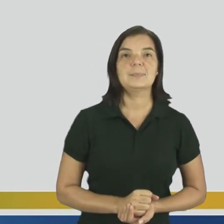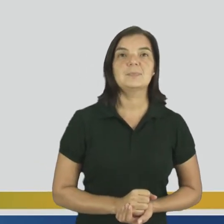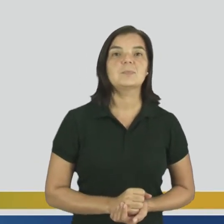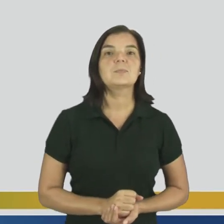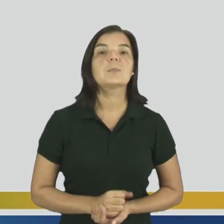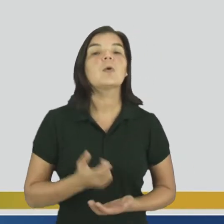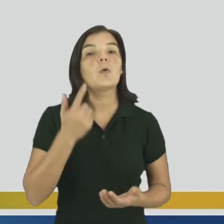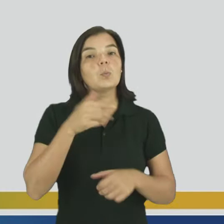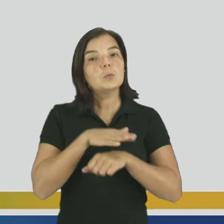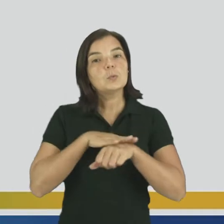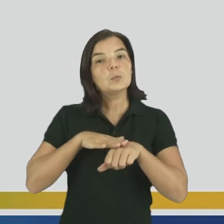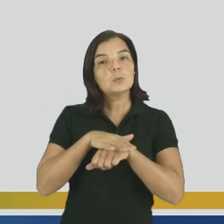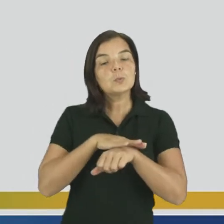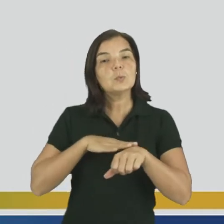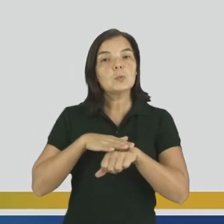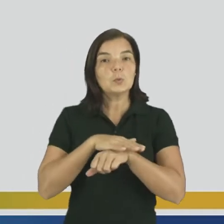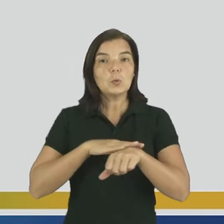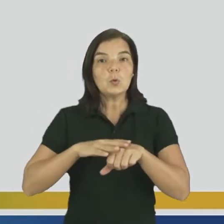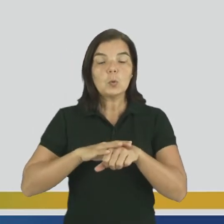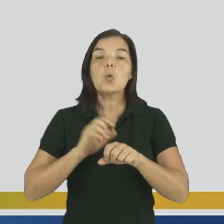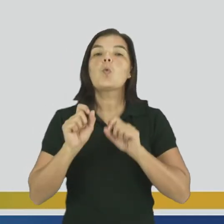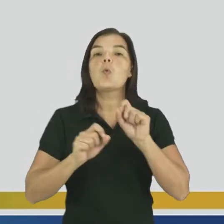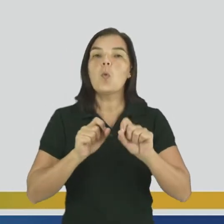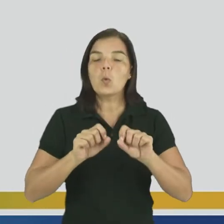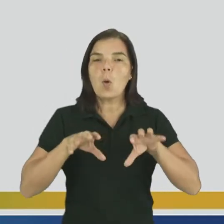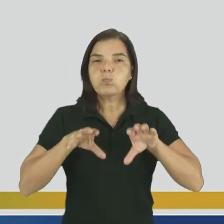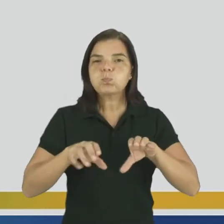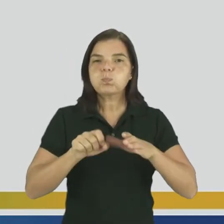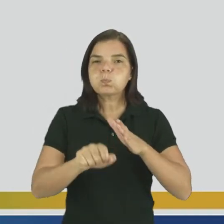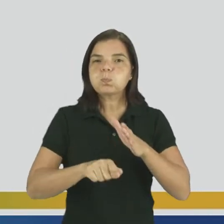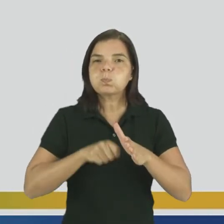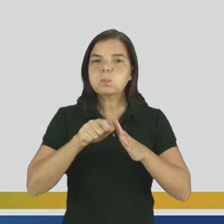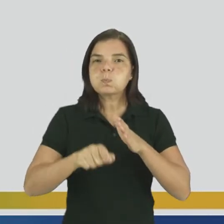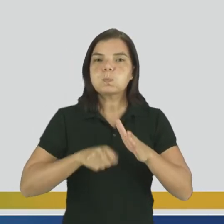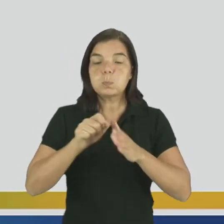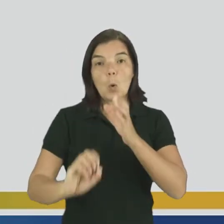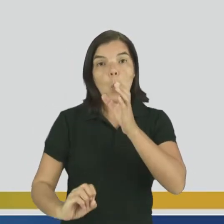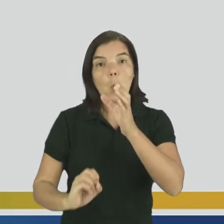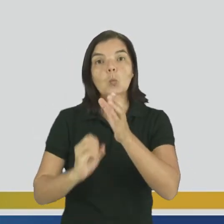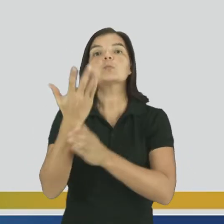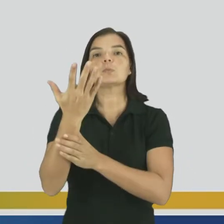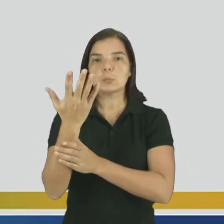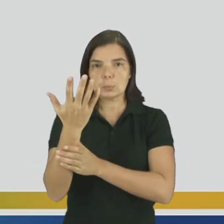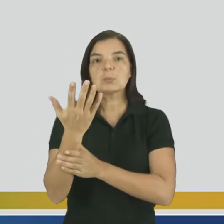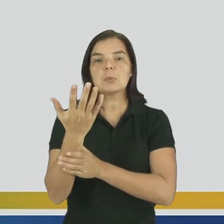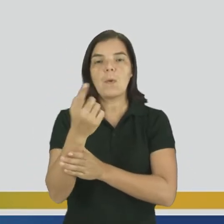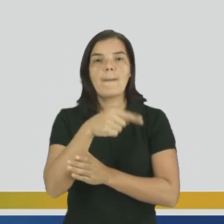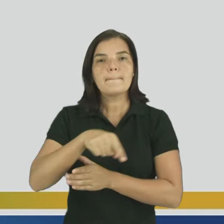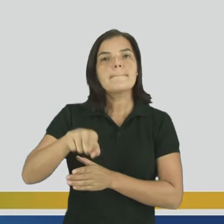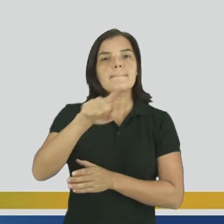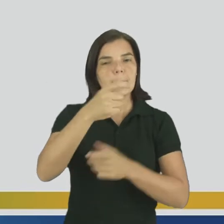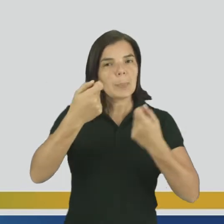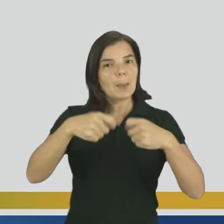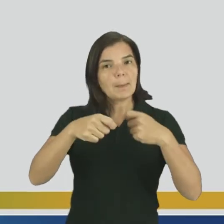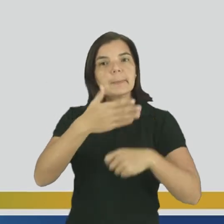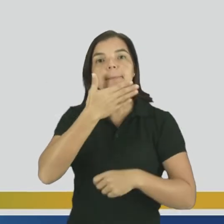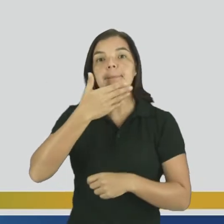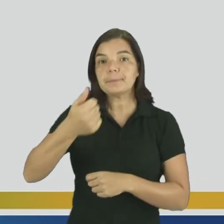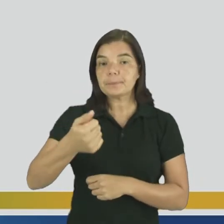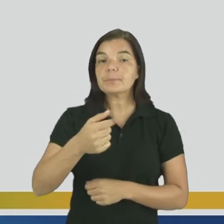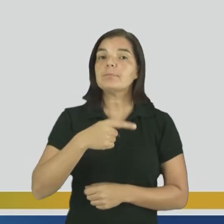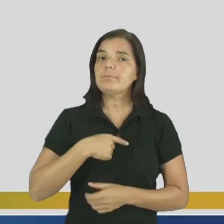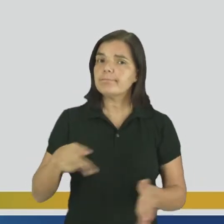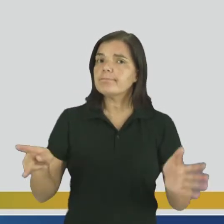Bom, vamos conversar sobre o ciclo da borracha, né? Ou surto da borracha, para quem preferir, né?